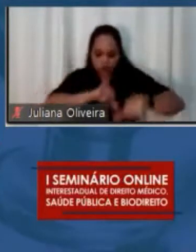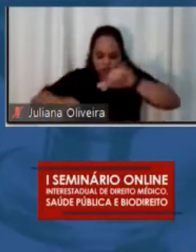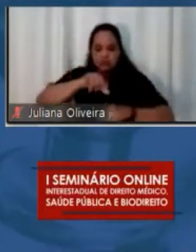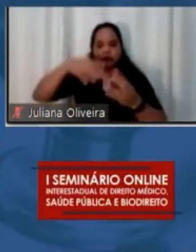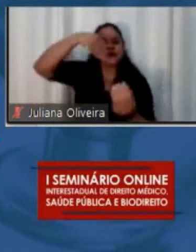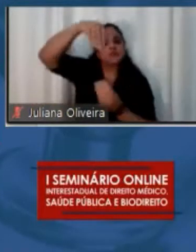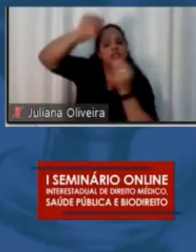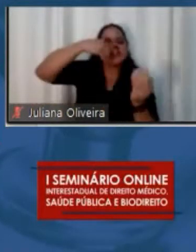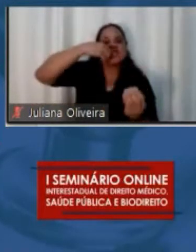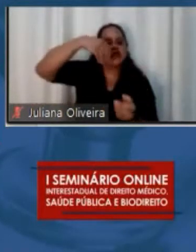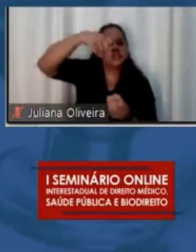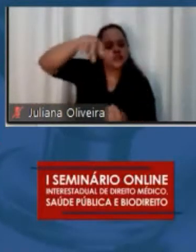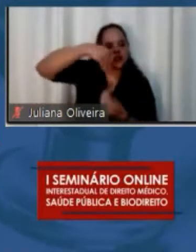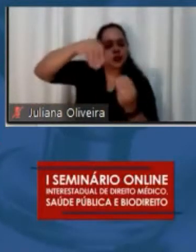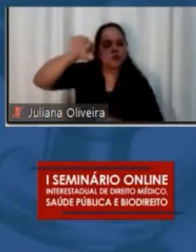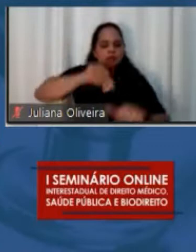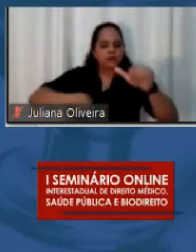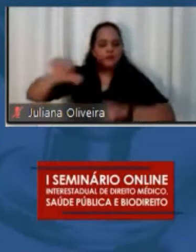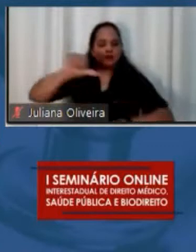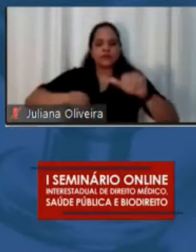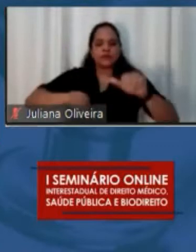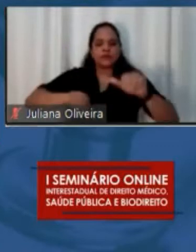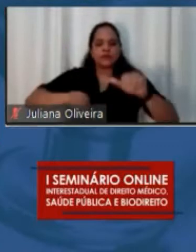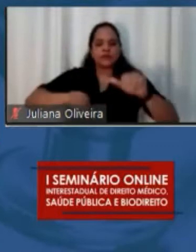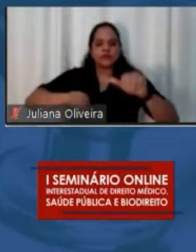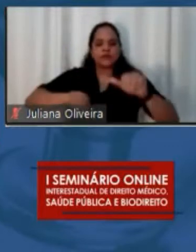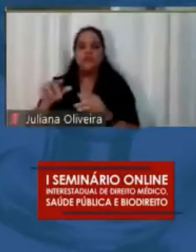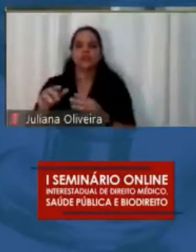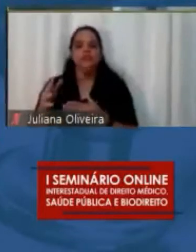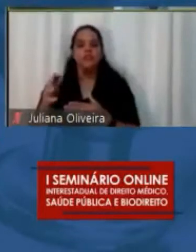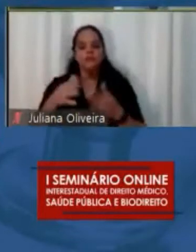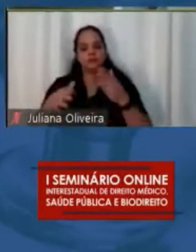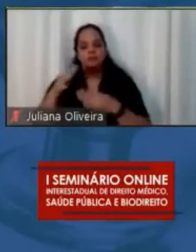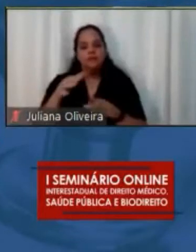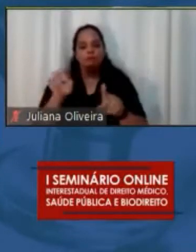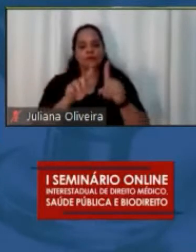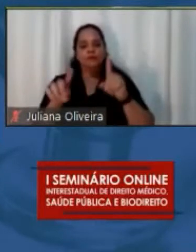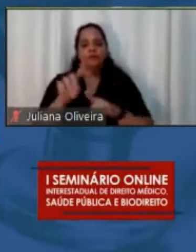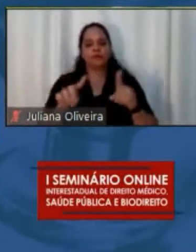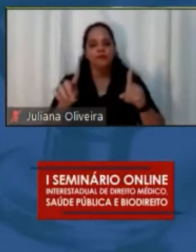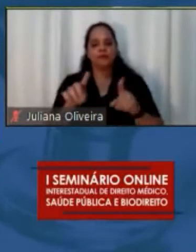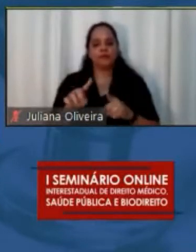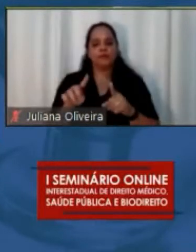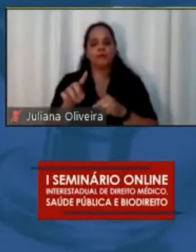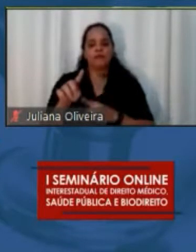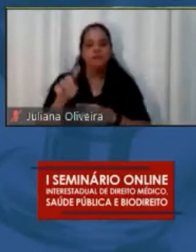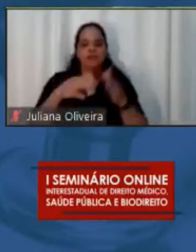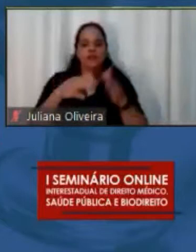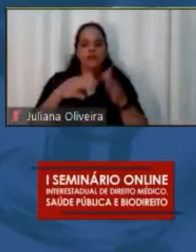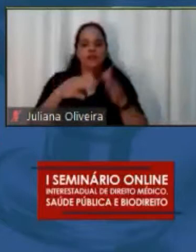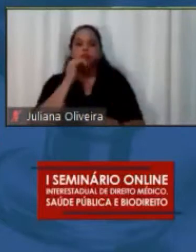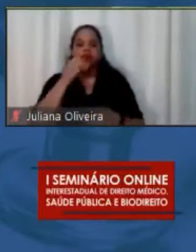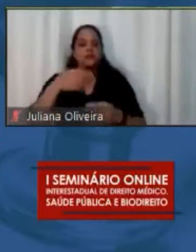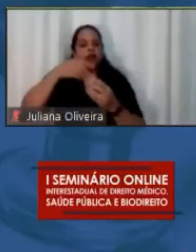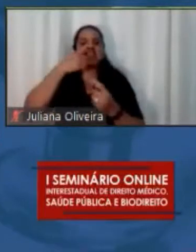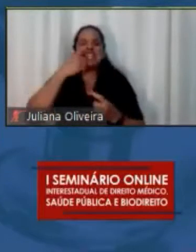várias especialidades, que vão desde a anestesiologia até a ortopedia, a clínica,